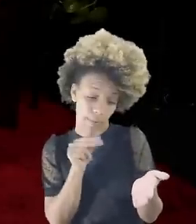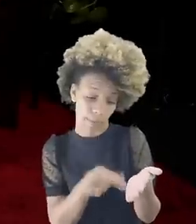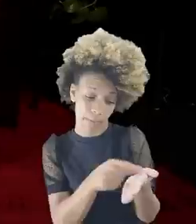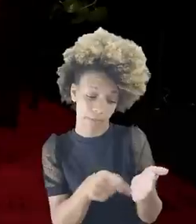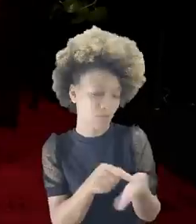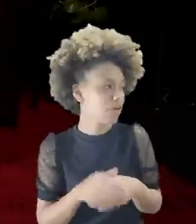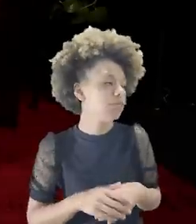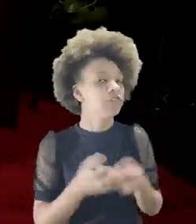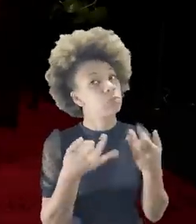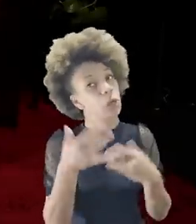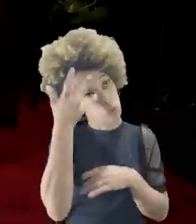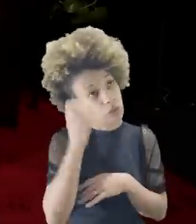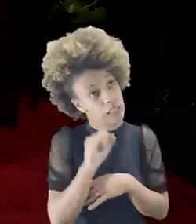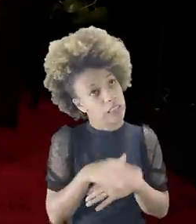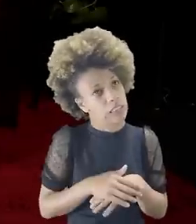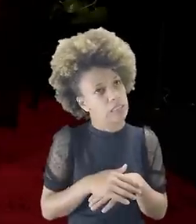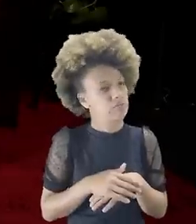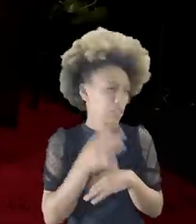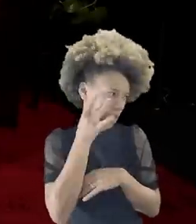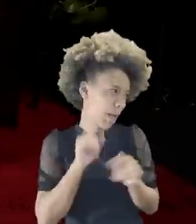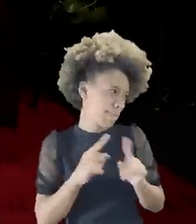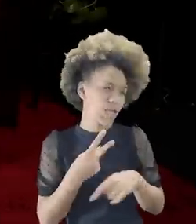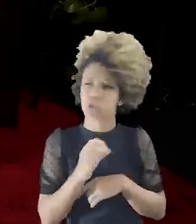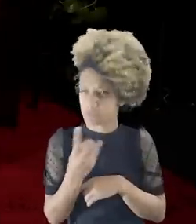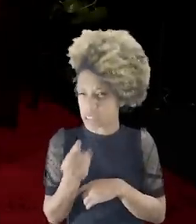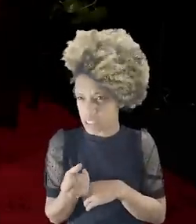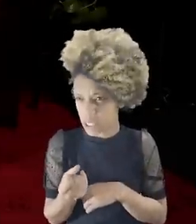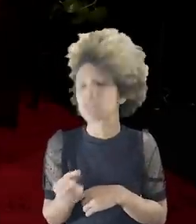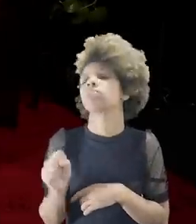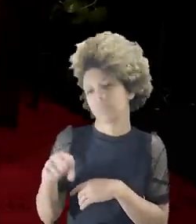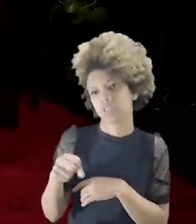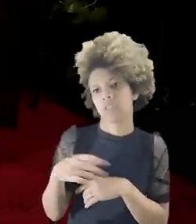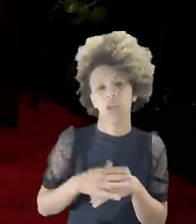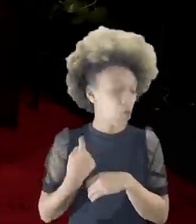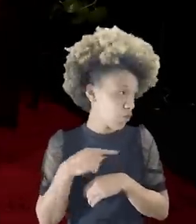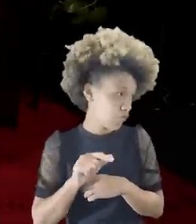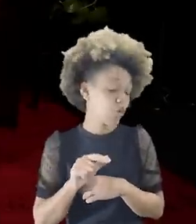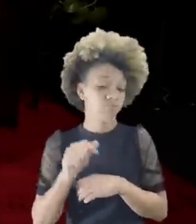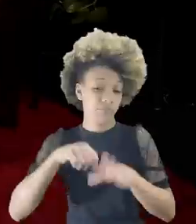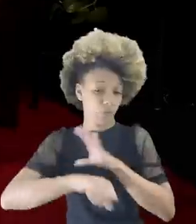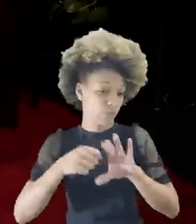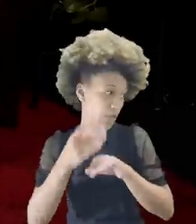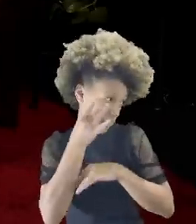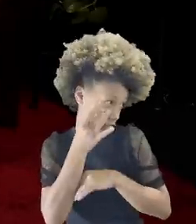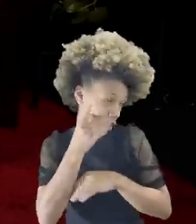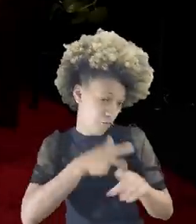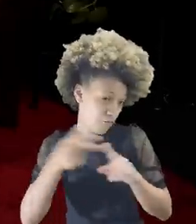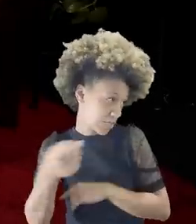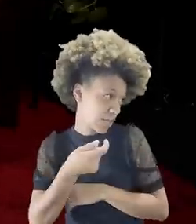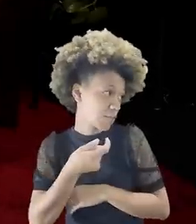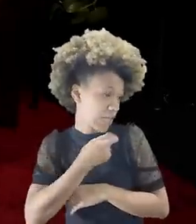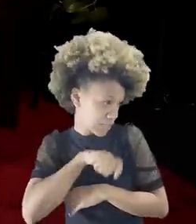arremessar eu vou falar aqui não sei se tu tava agora mas tu tava em 2016 Rio tava Ah tá então eu vi um jogo do Giovani ao vivo que nós ganhamos da